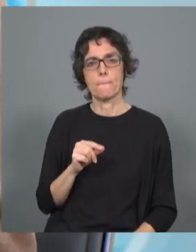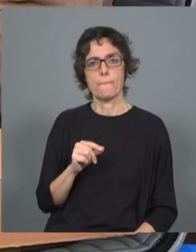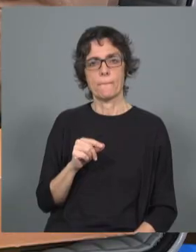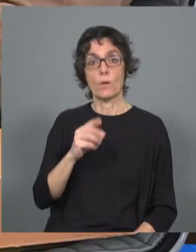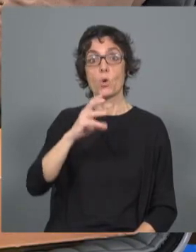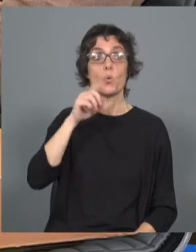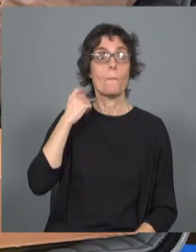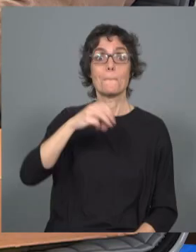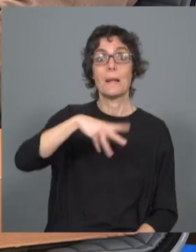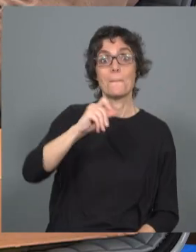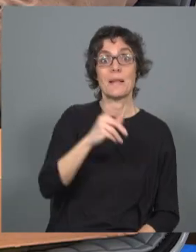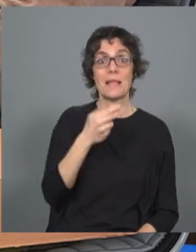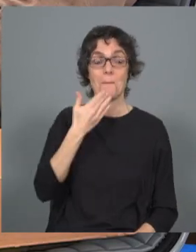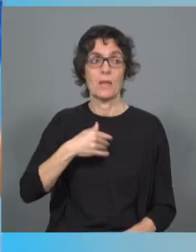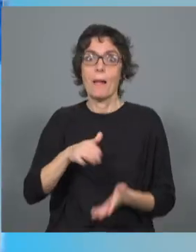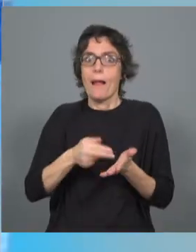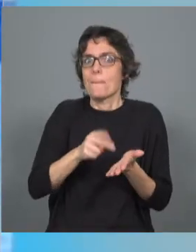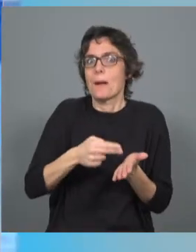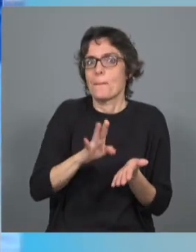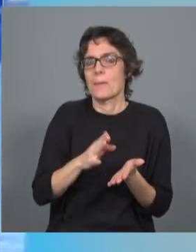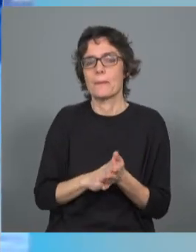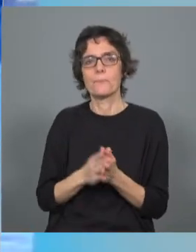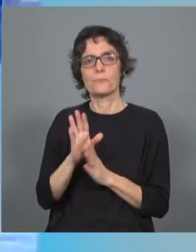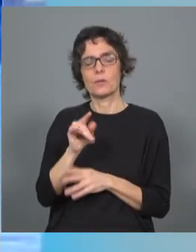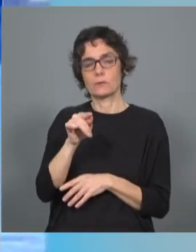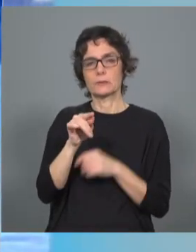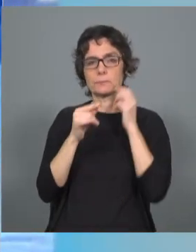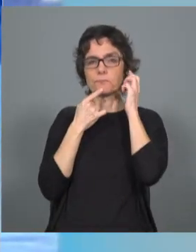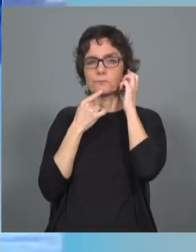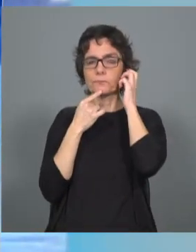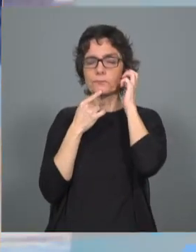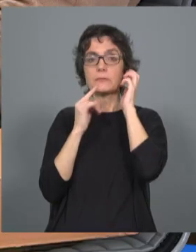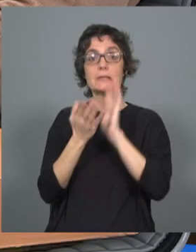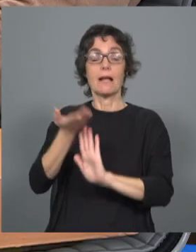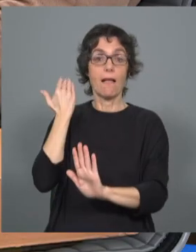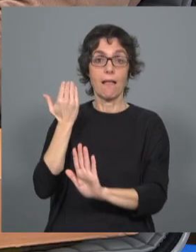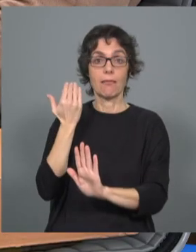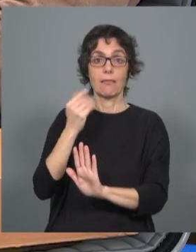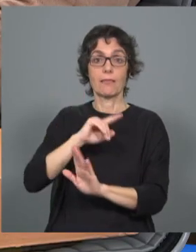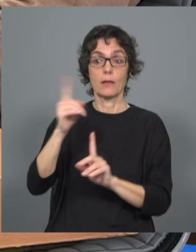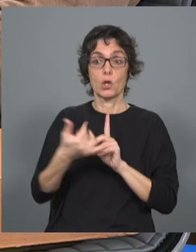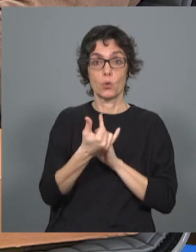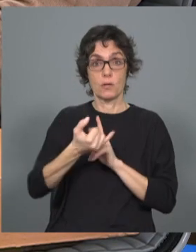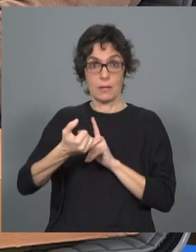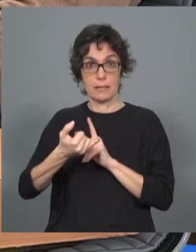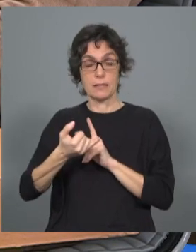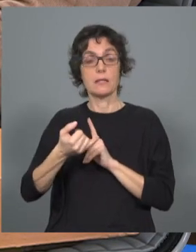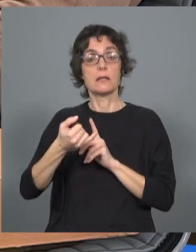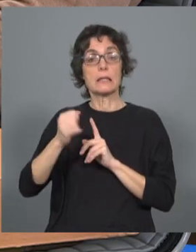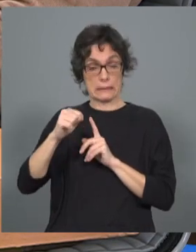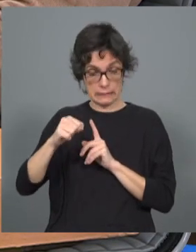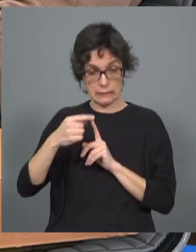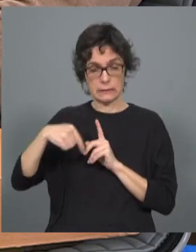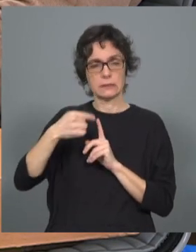vinham aí novidades. Esse processo de discernimento foi anterior a... Começou antes da em 2015, portanto, na altura do sino. Também revela de